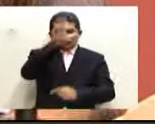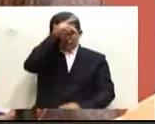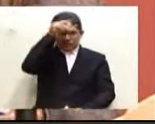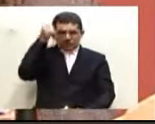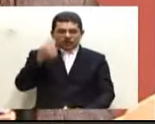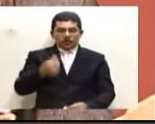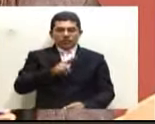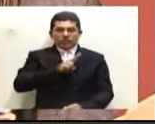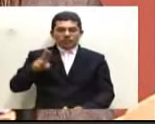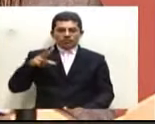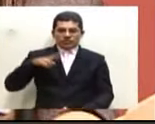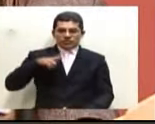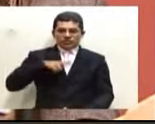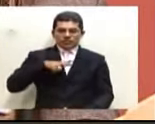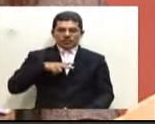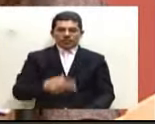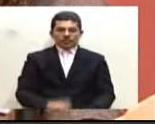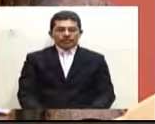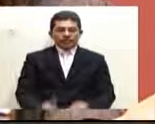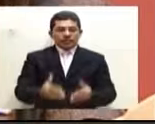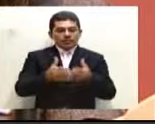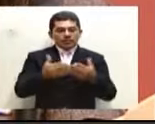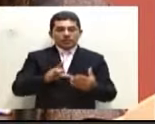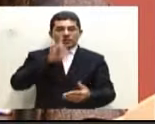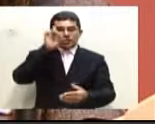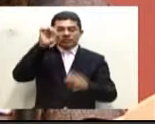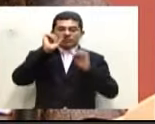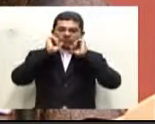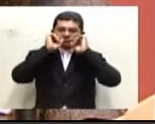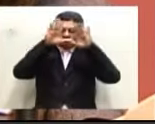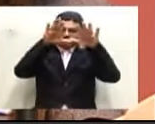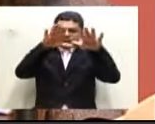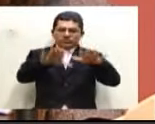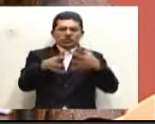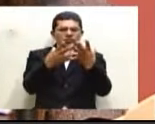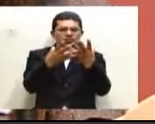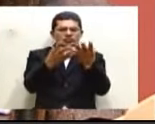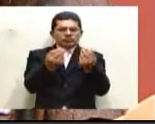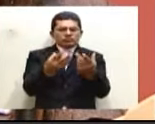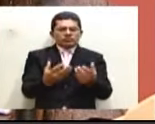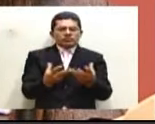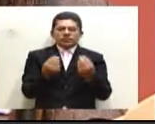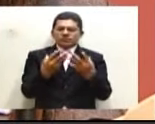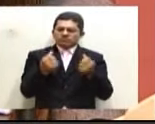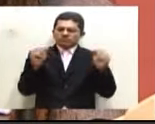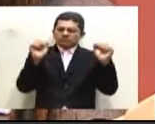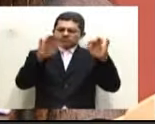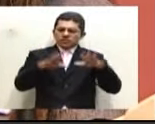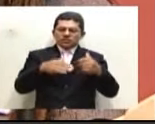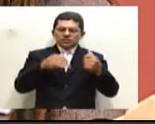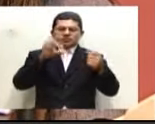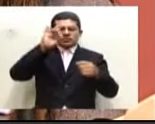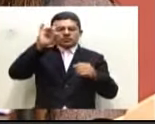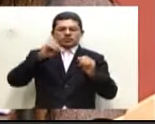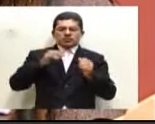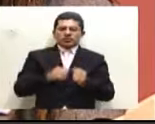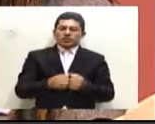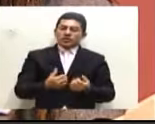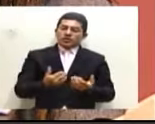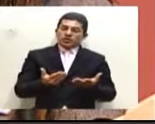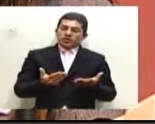em particular, de pedir a Deus que possa derramar sobre a vossa vida muitas bênçãos.